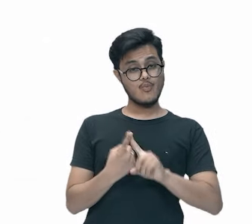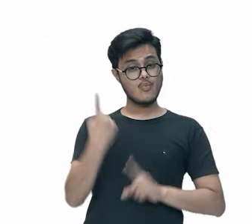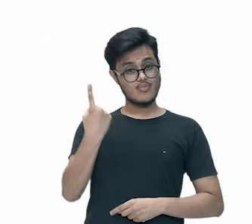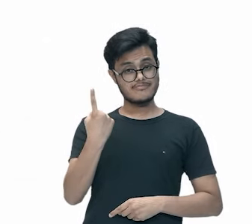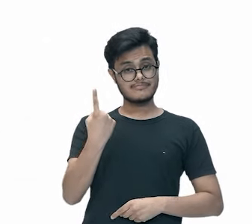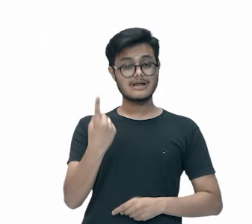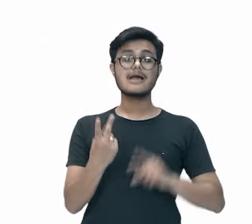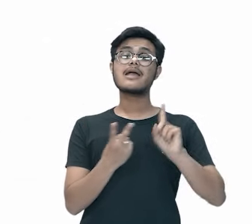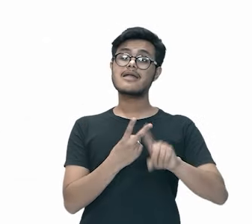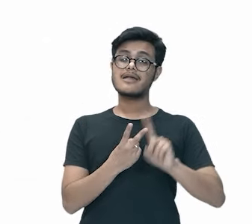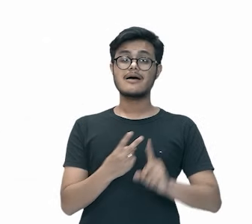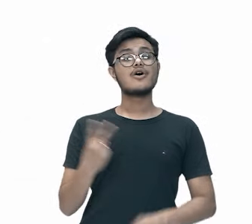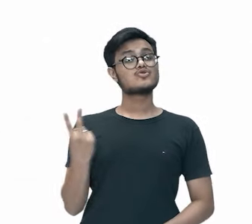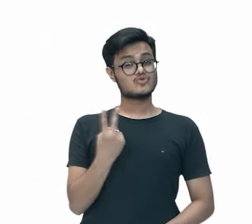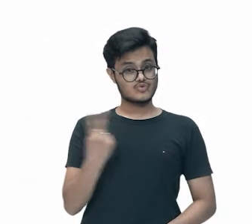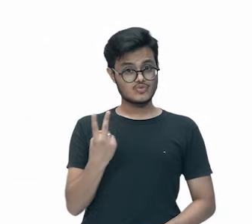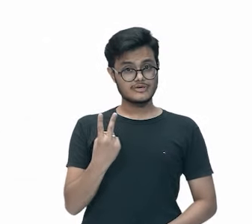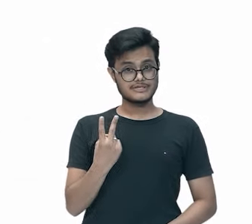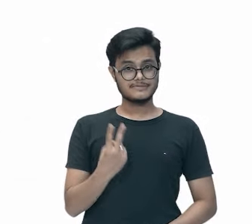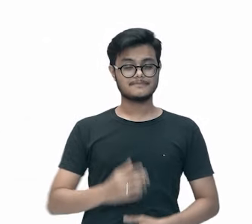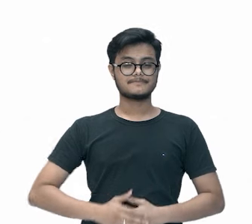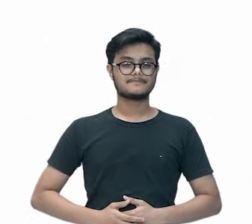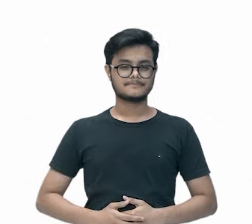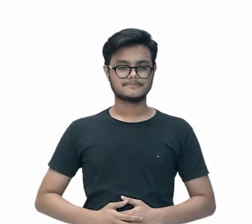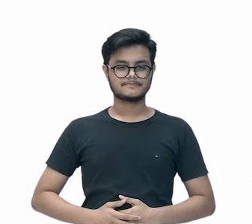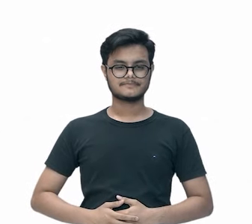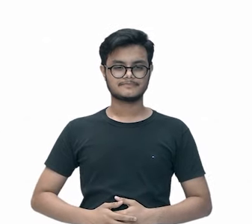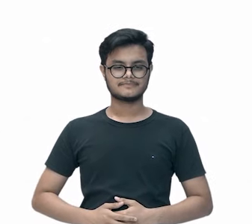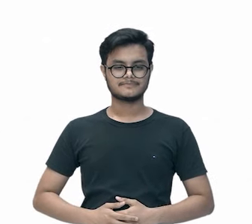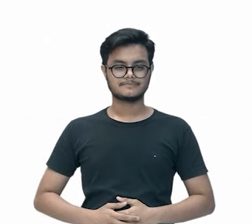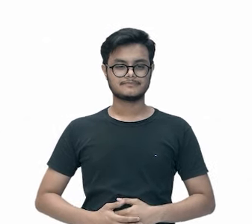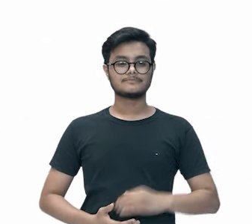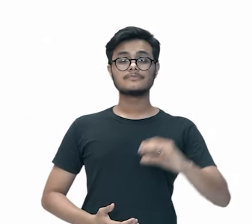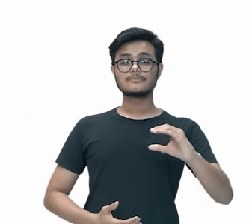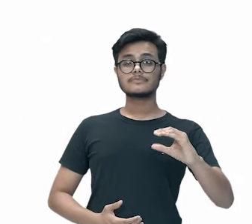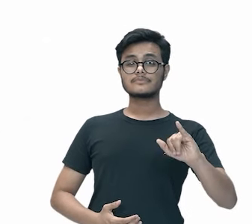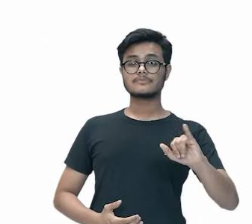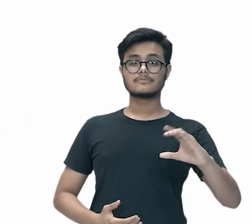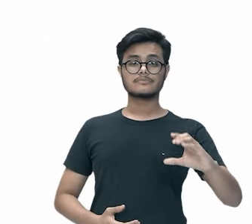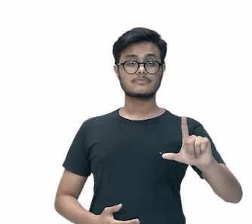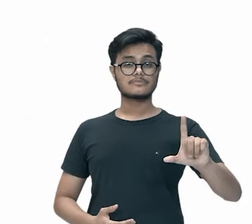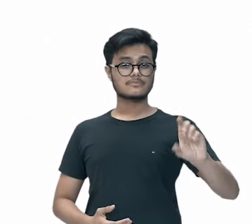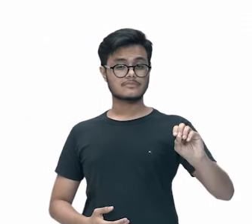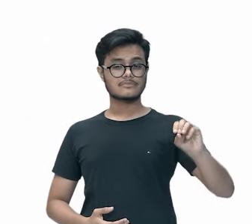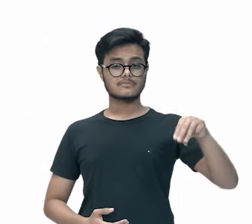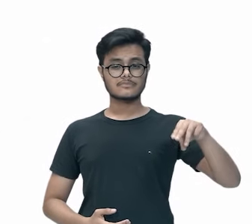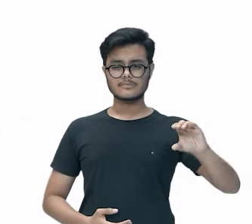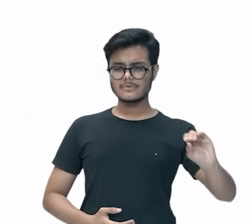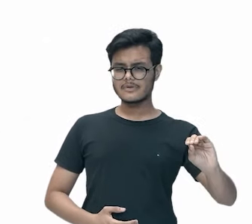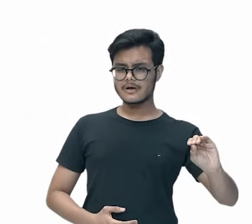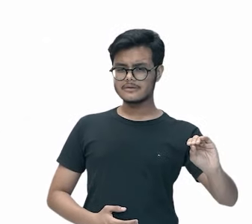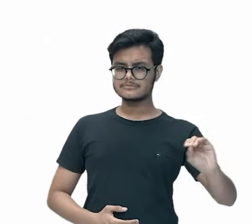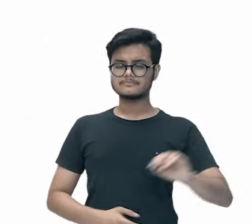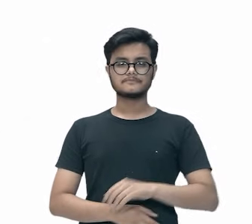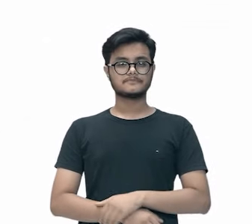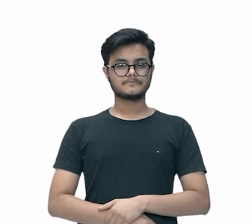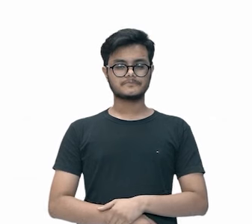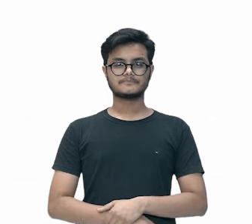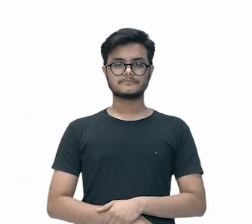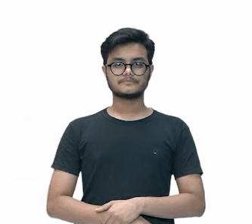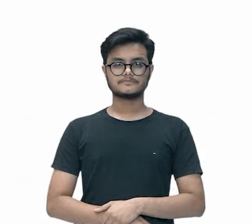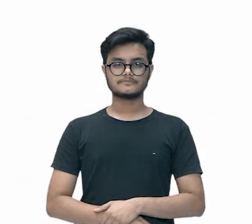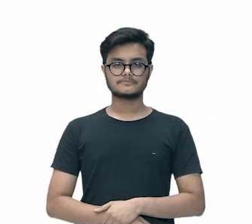Alceno só tem uma, alcadieno 2. Ciclano. Parece, né, o termo que a